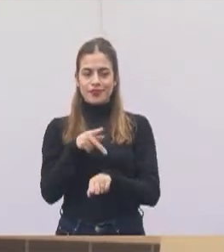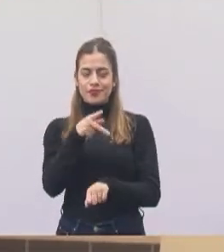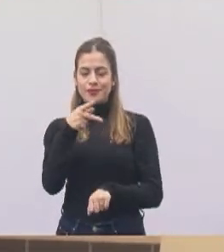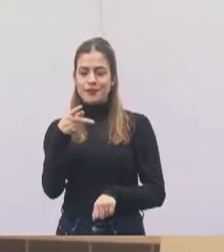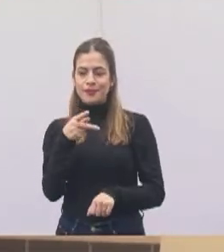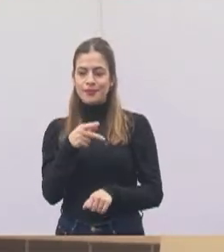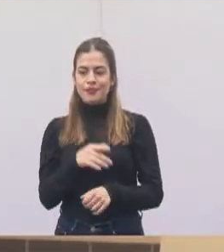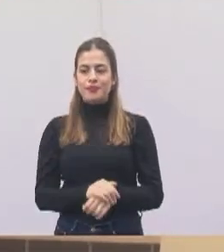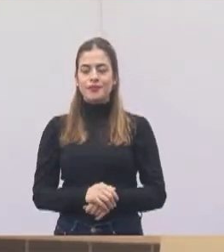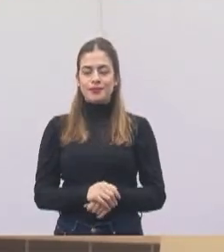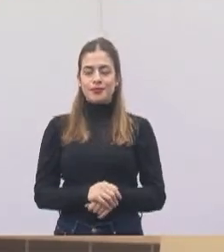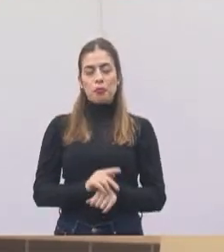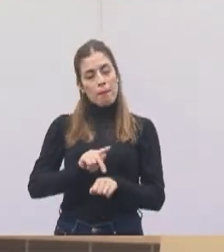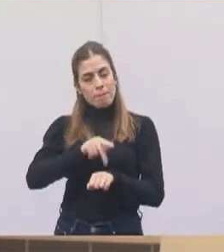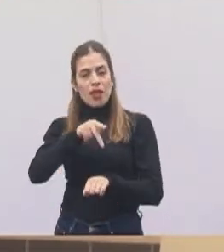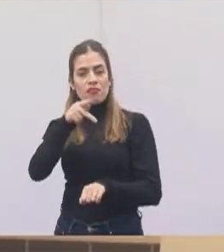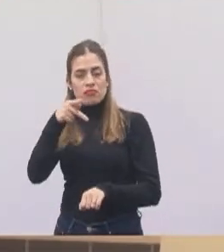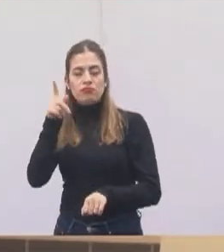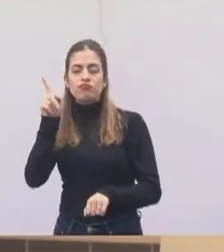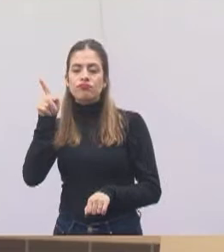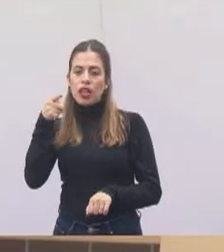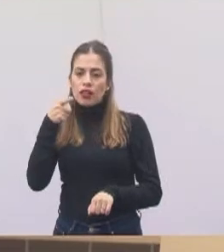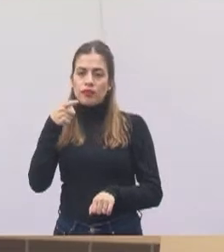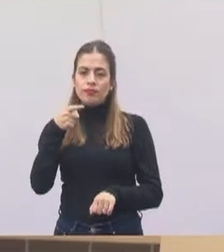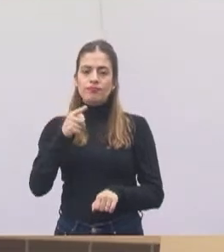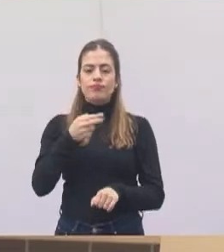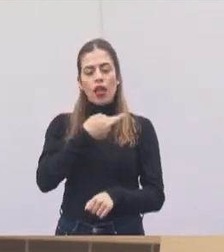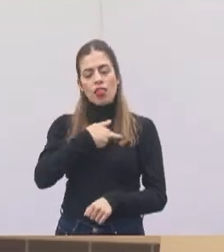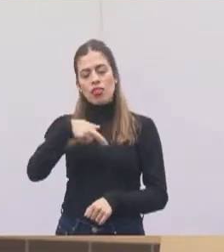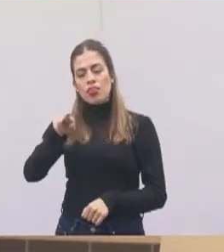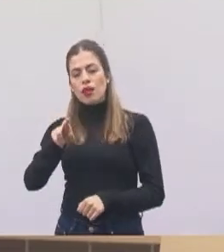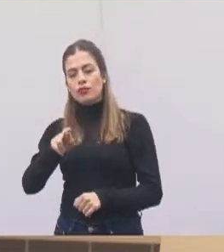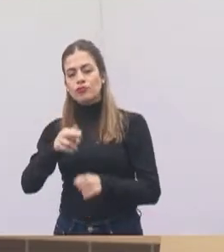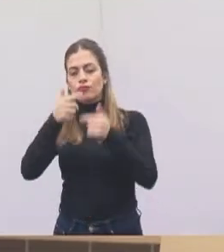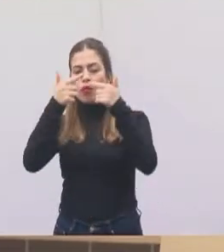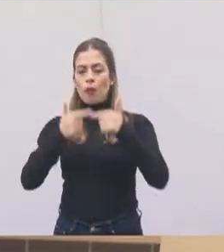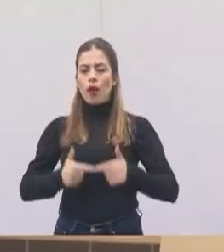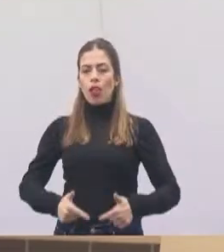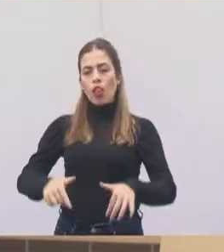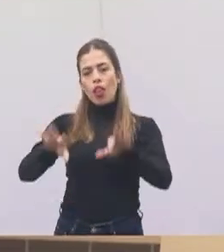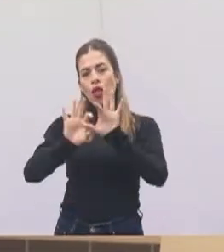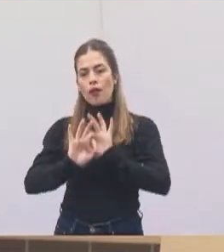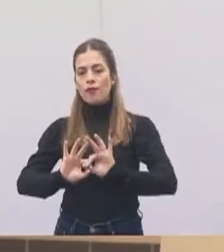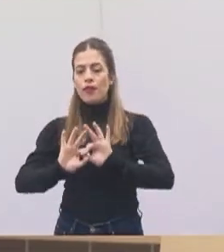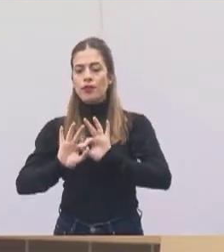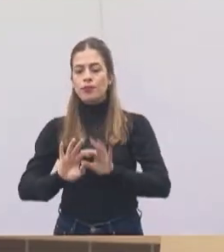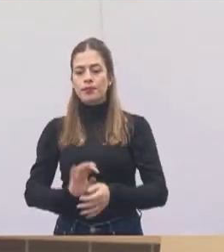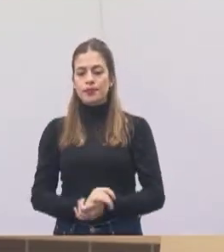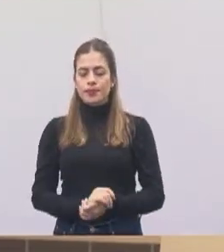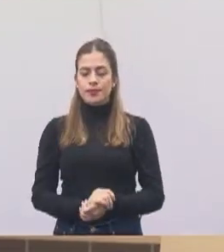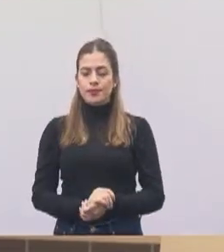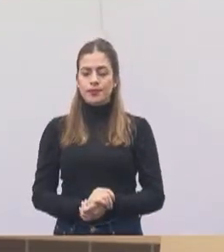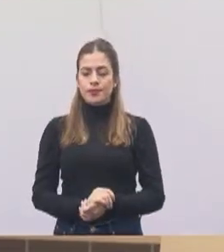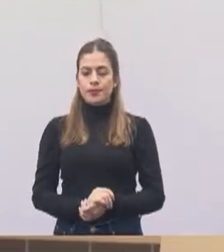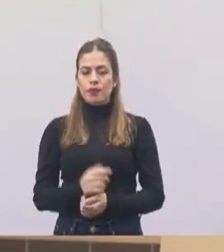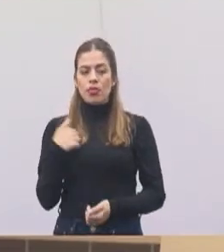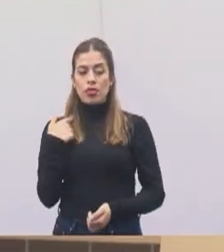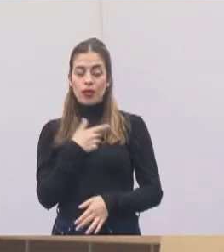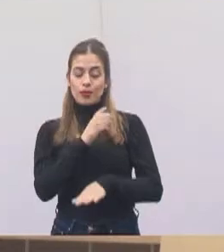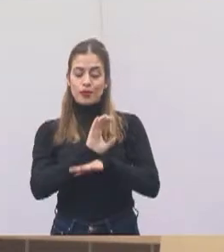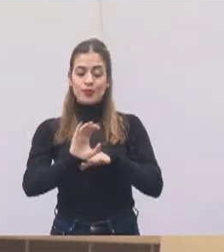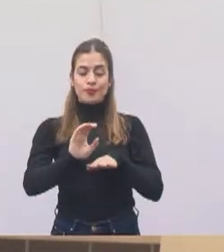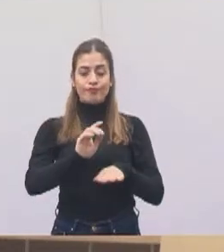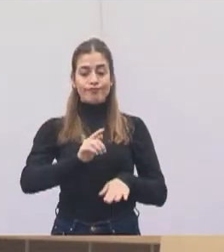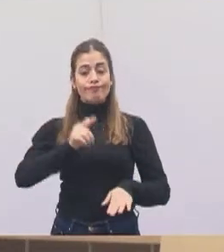pessoas podem se manifestar nesse lindo Brasil, porque a nossa Constituição garante